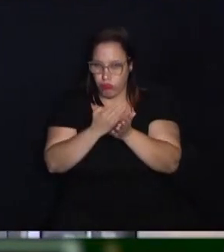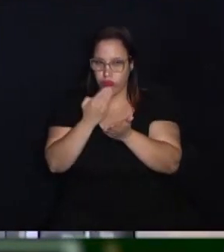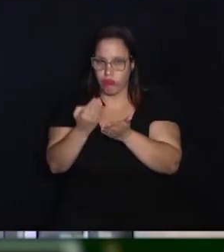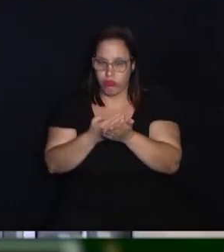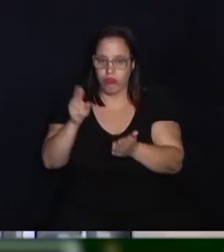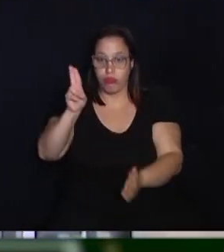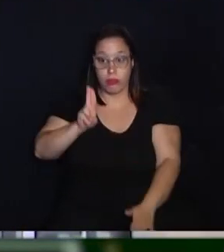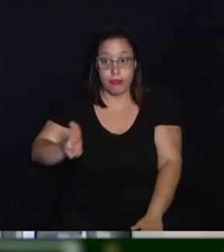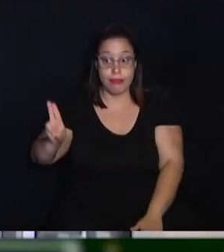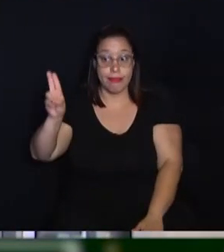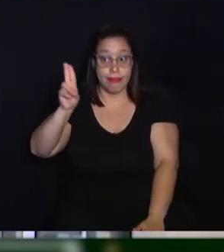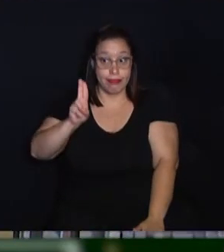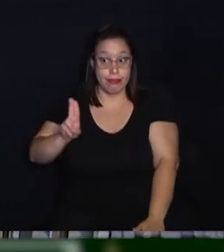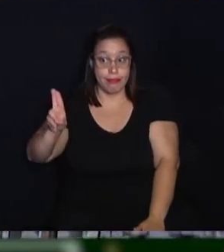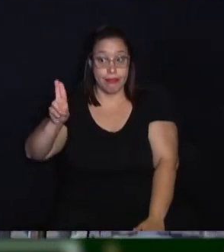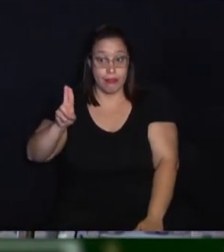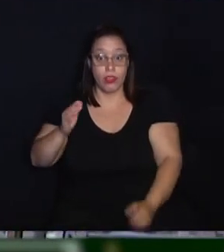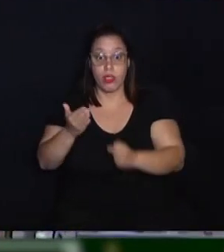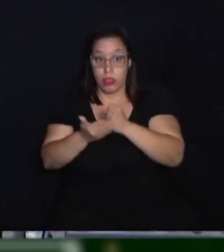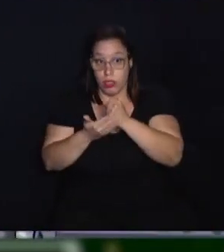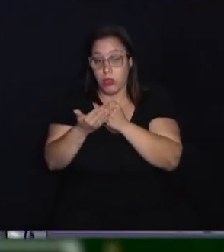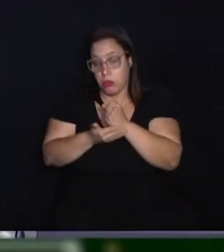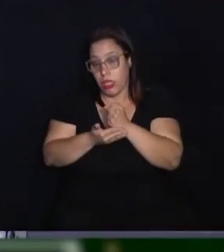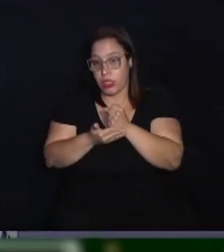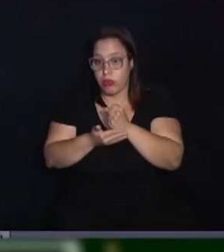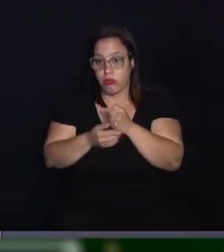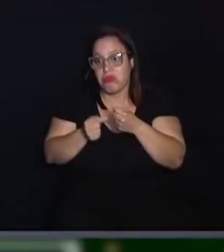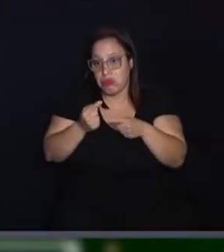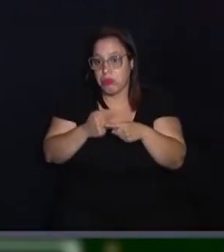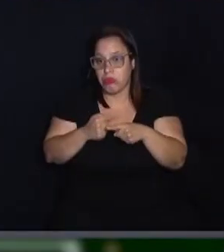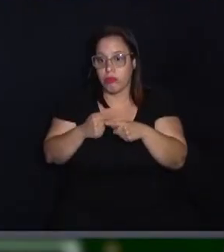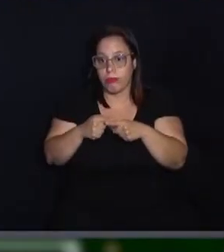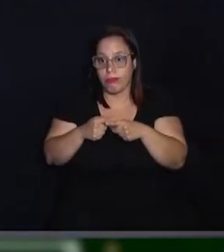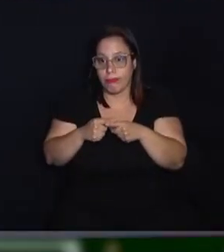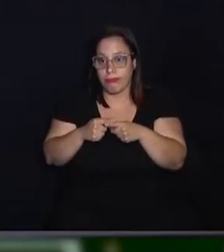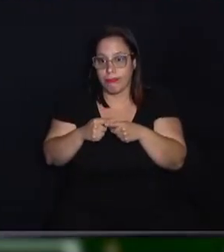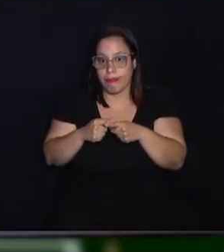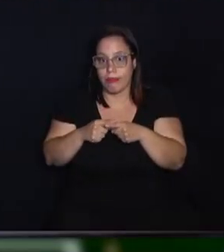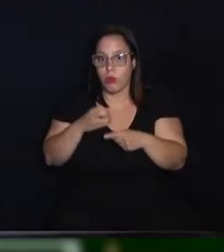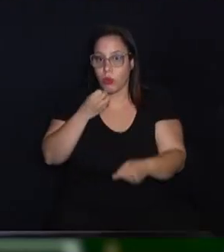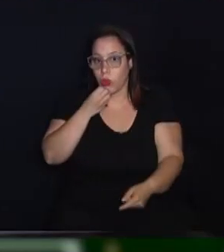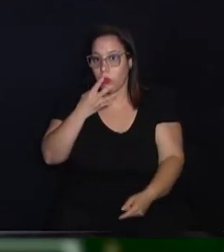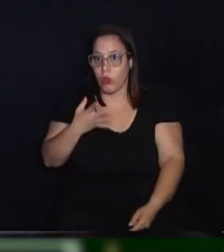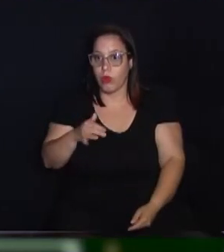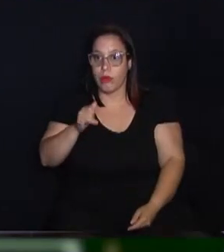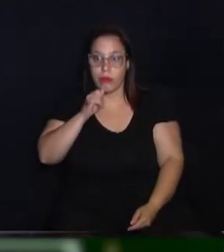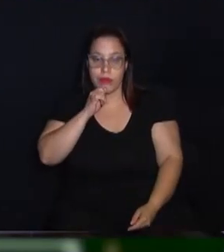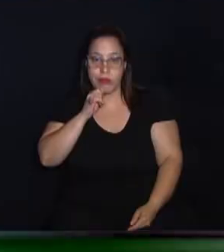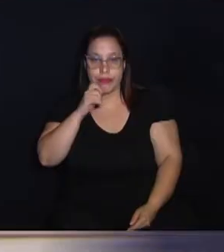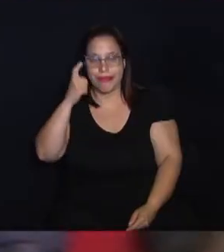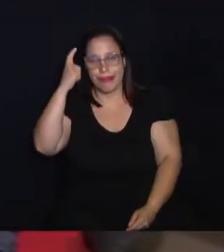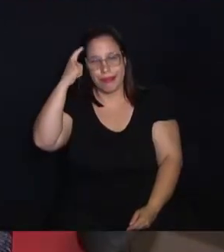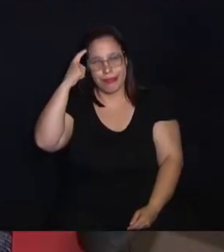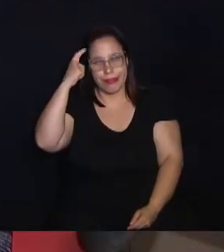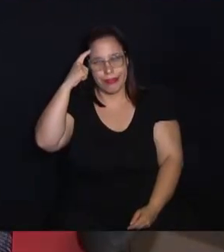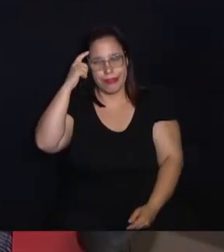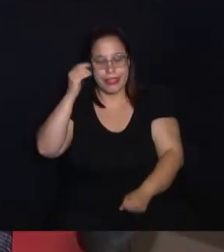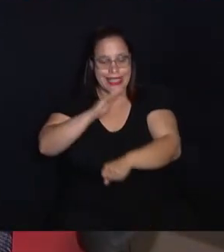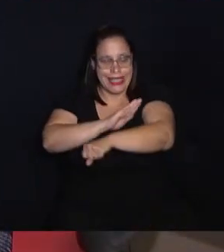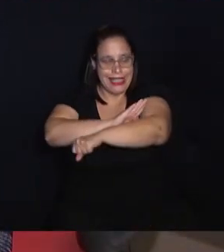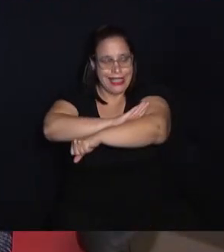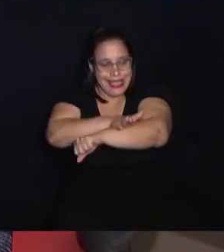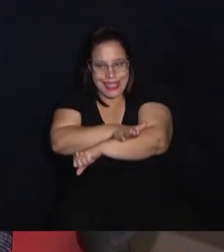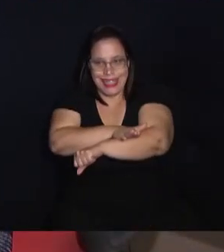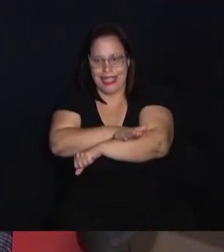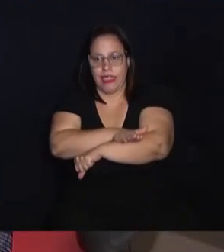utilizado, inclusive no ensino básico, não é? Porque é um livro que se presta muito bem, por exemplo, para pensar a questão do racismo,